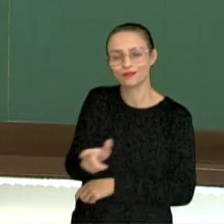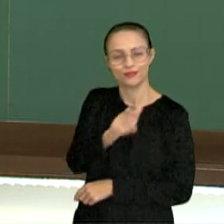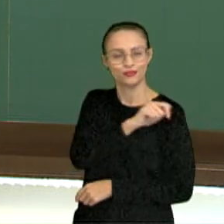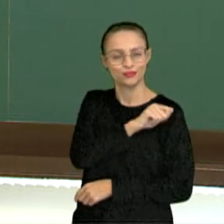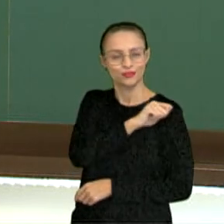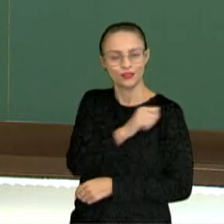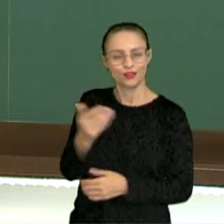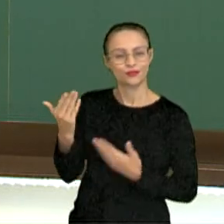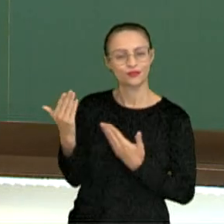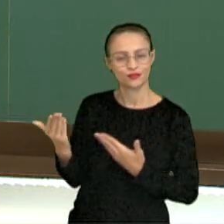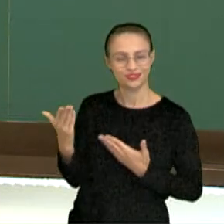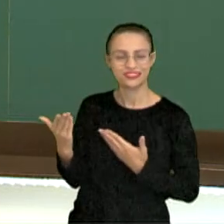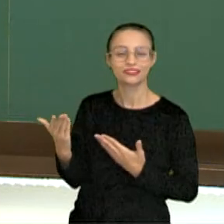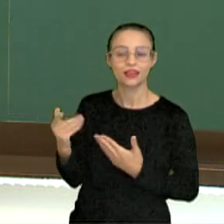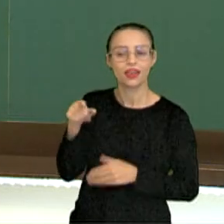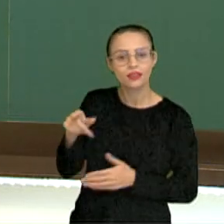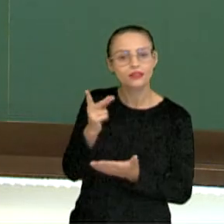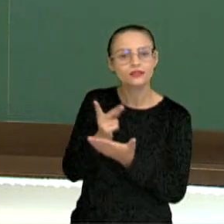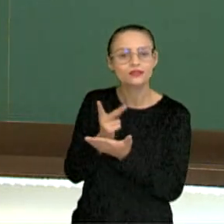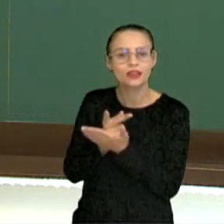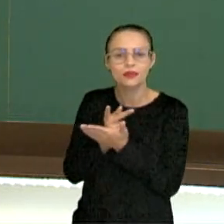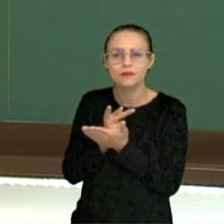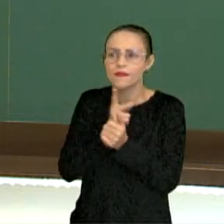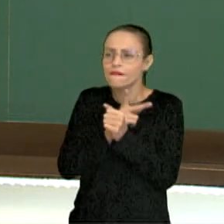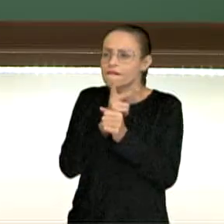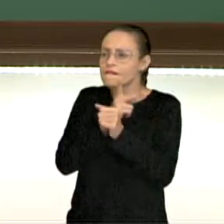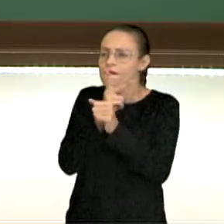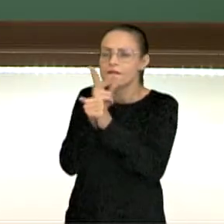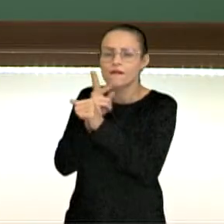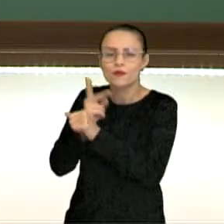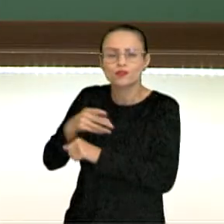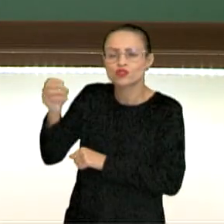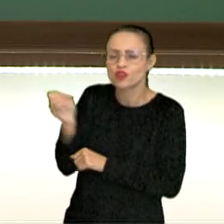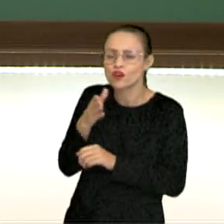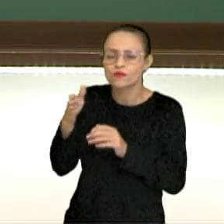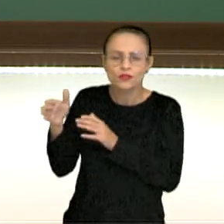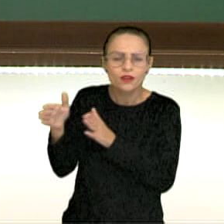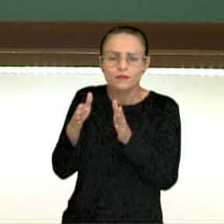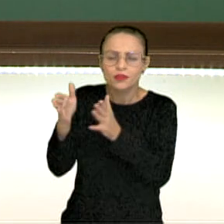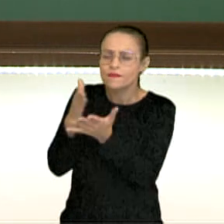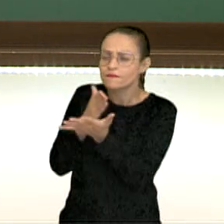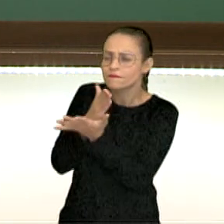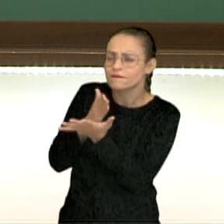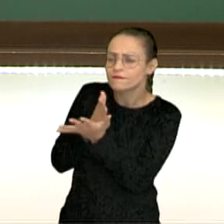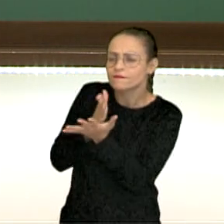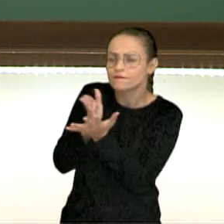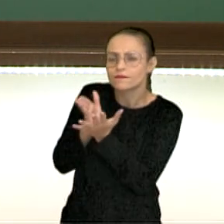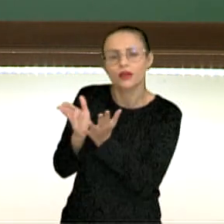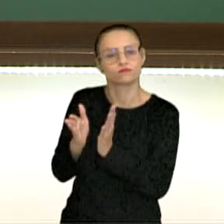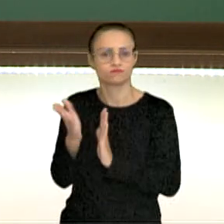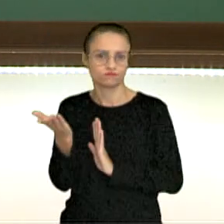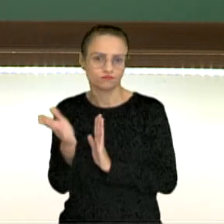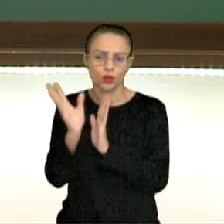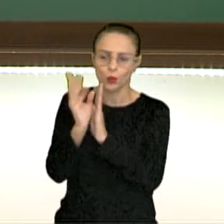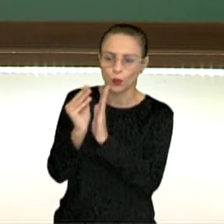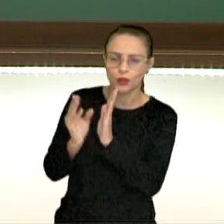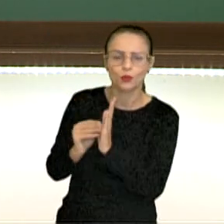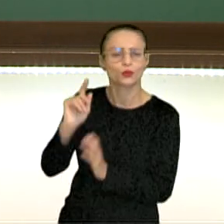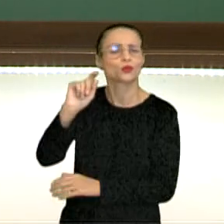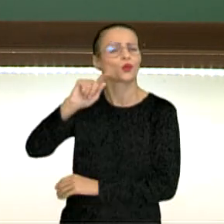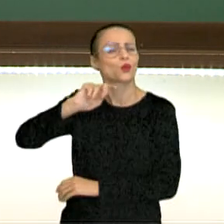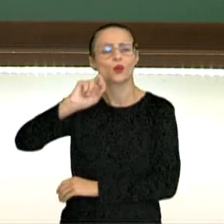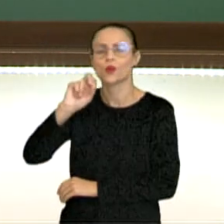jovem estudante, ele sempre está em busca de novos caminhos também, seja no conteúdo, seja na sua